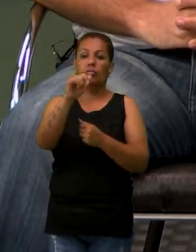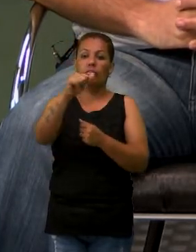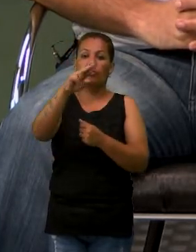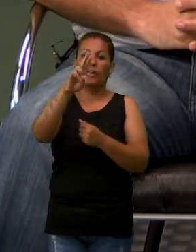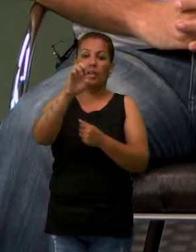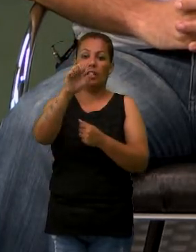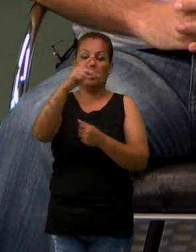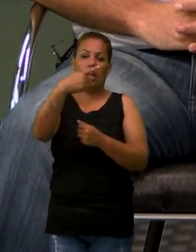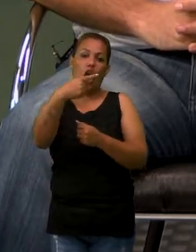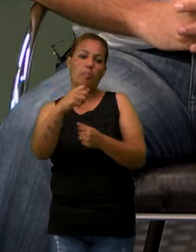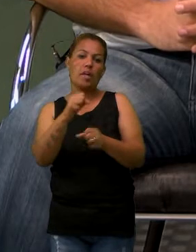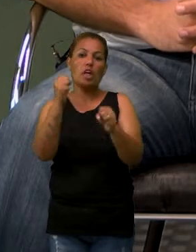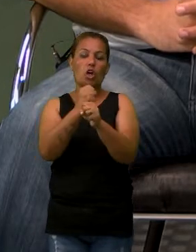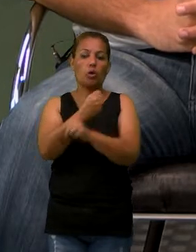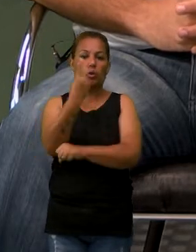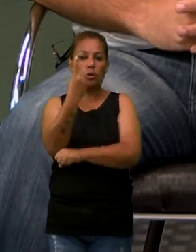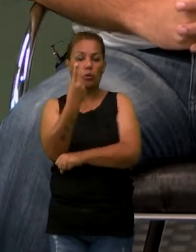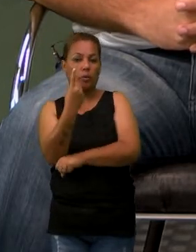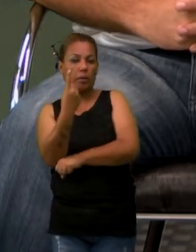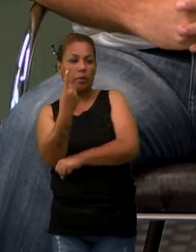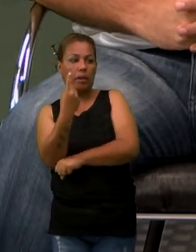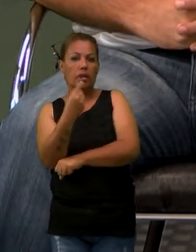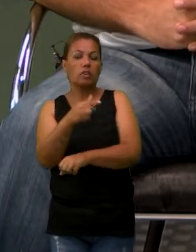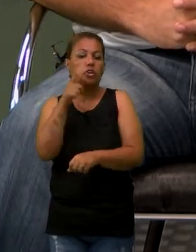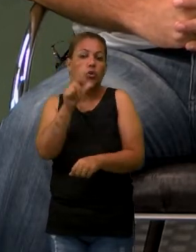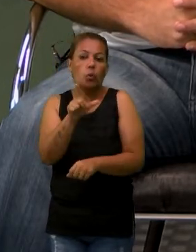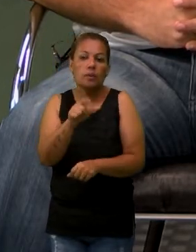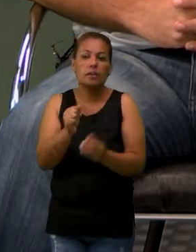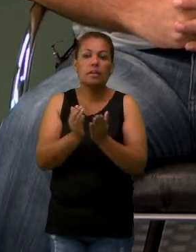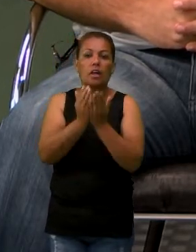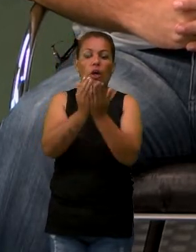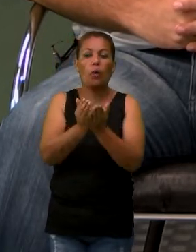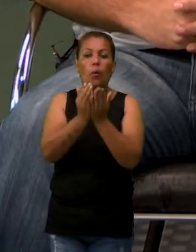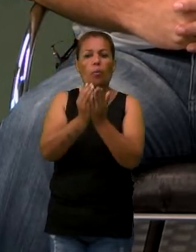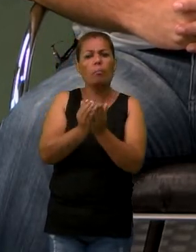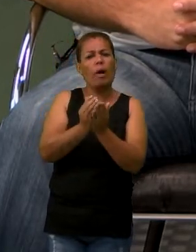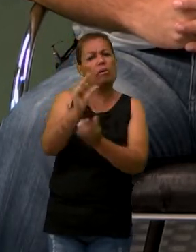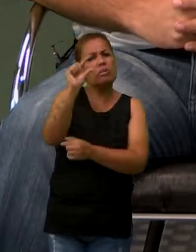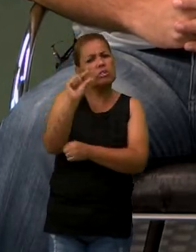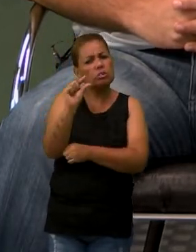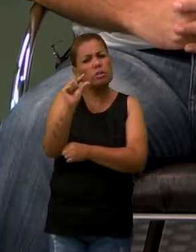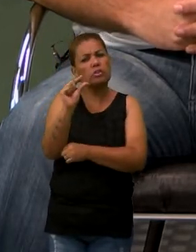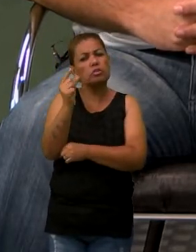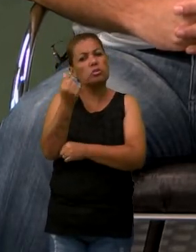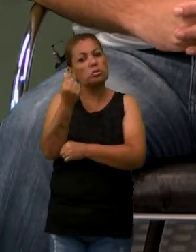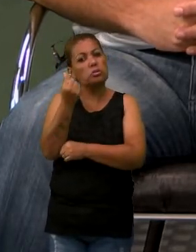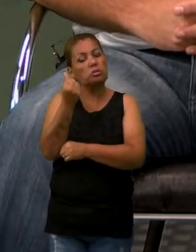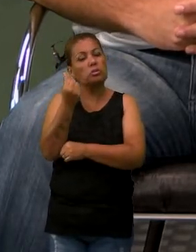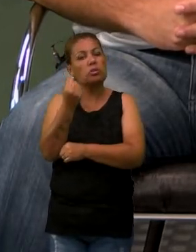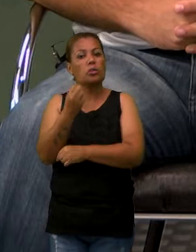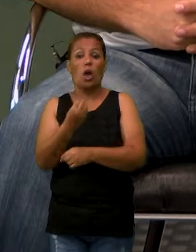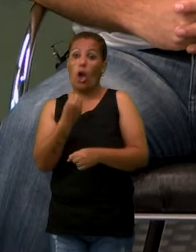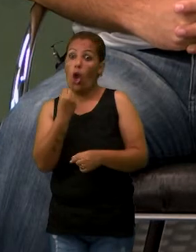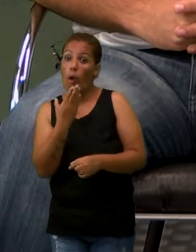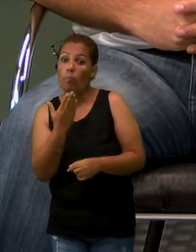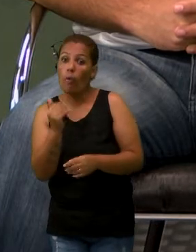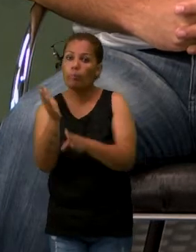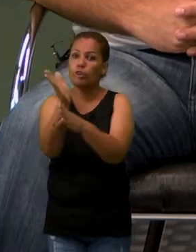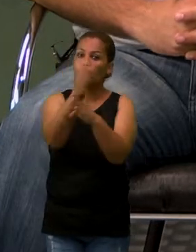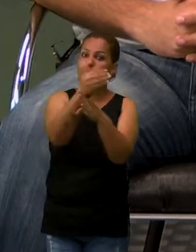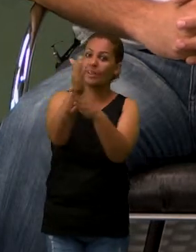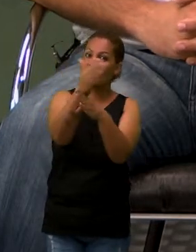primeiro protótipo então a gente conseguiu ter um barco de baixo custo e excelente qualidade pra gente poder ver